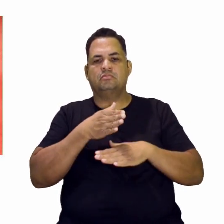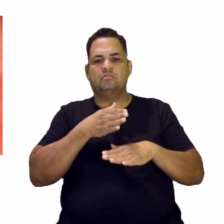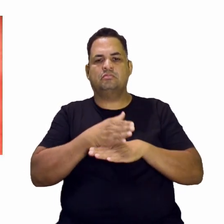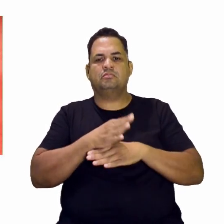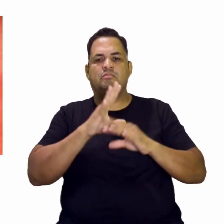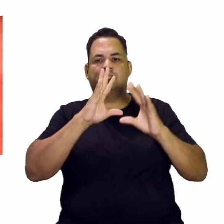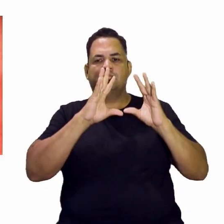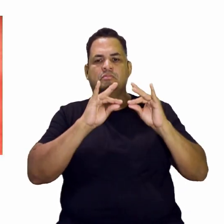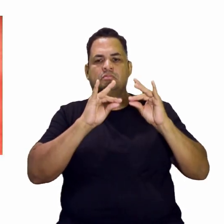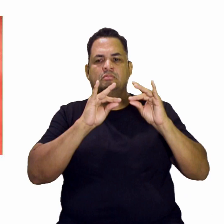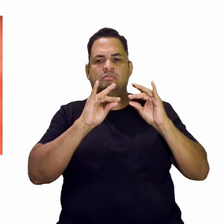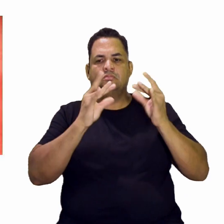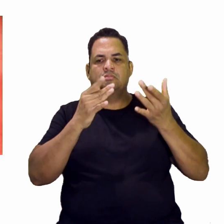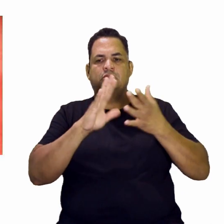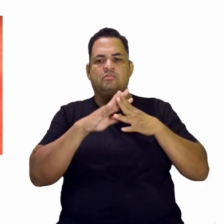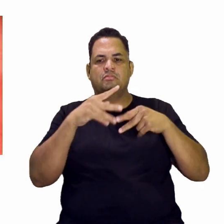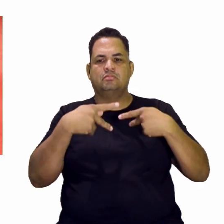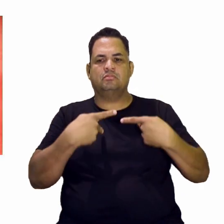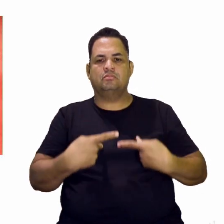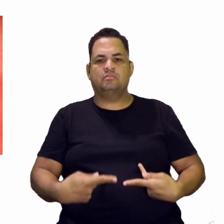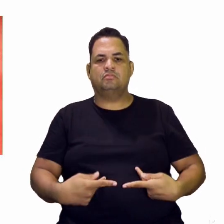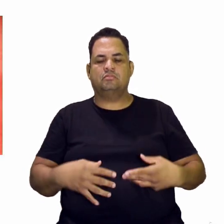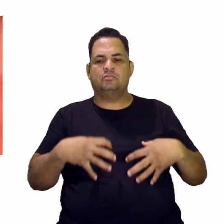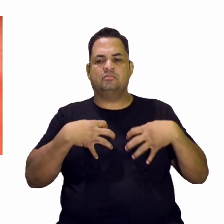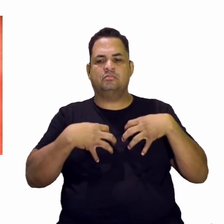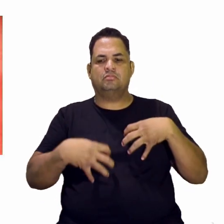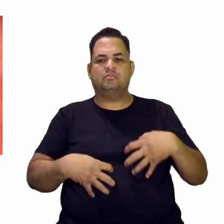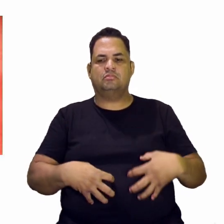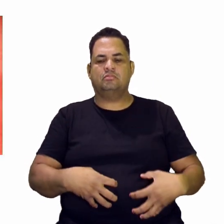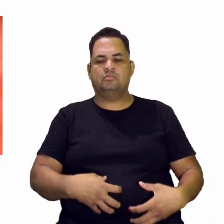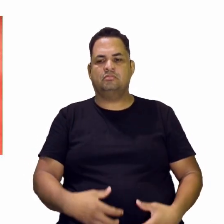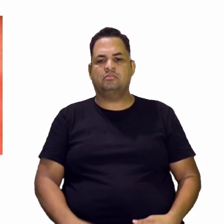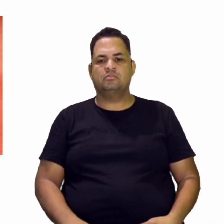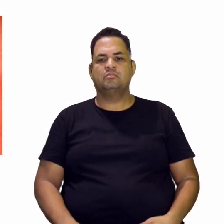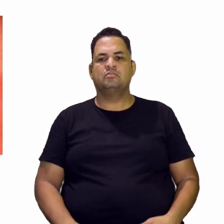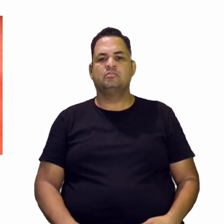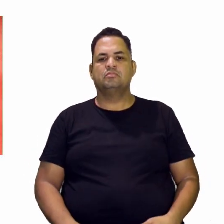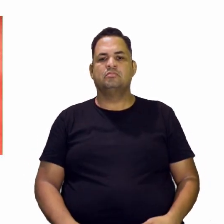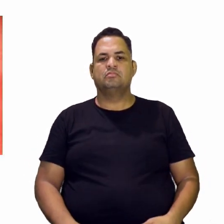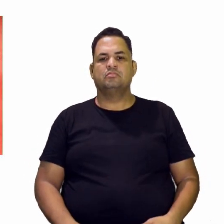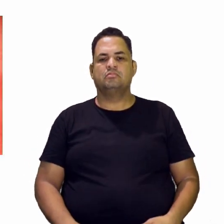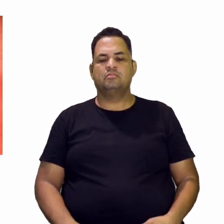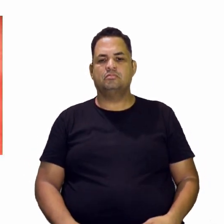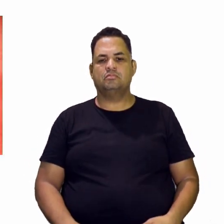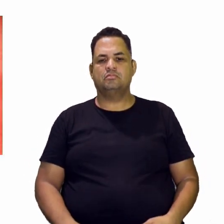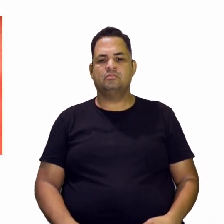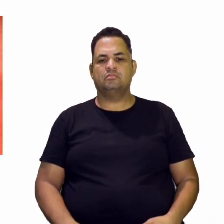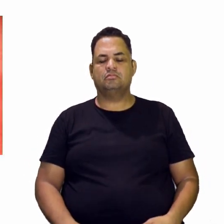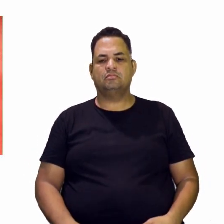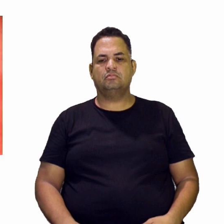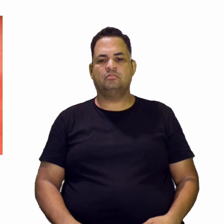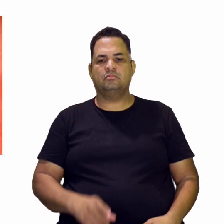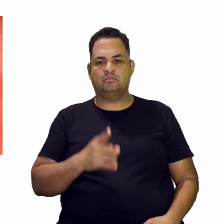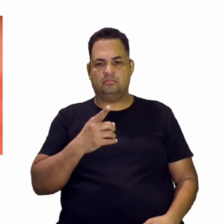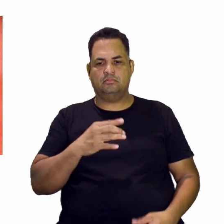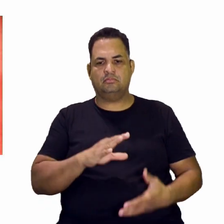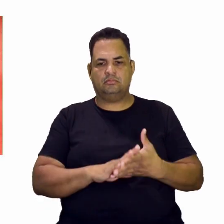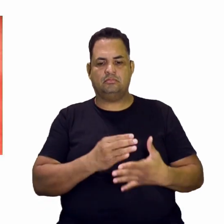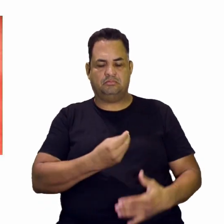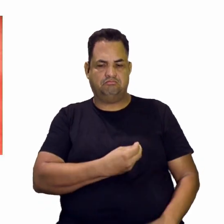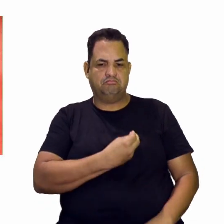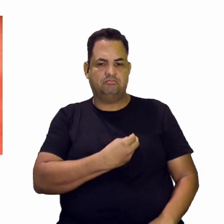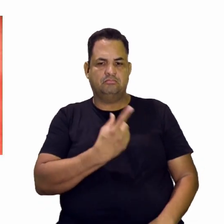absorção direta dos líquidos do corpo dos animais ou dos organismos parasitados. Então, esses